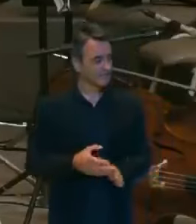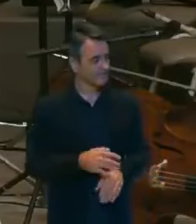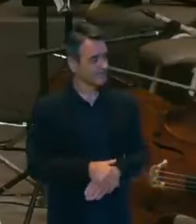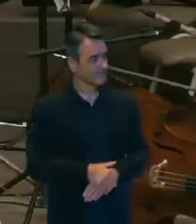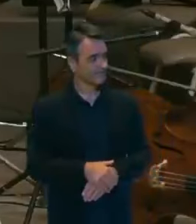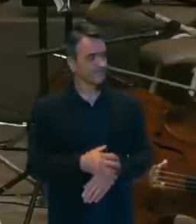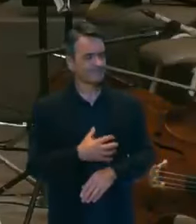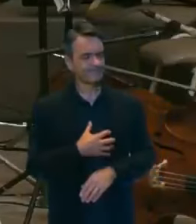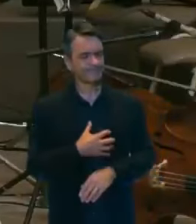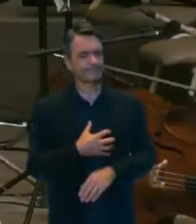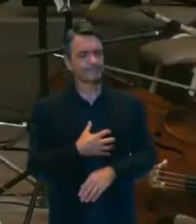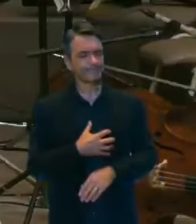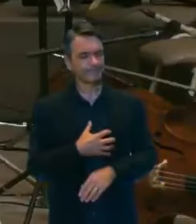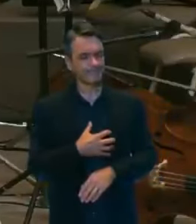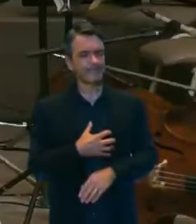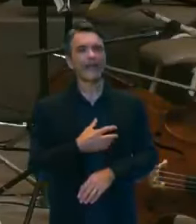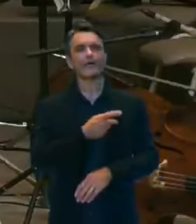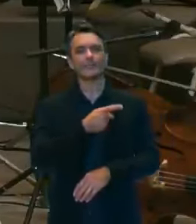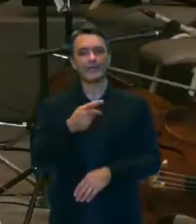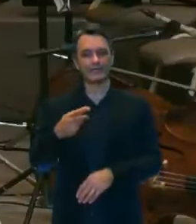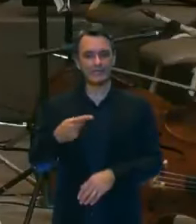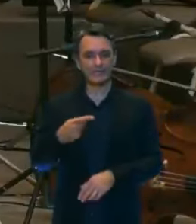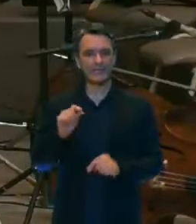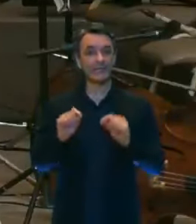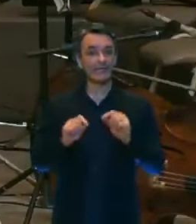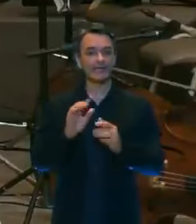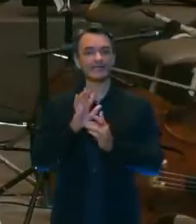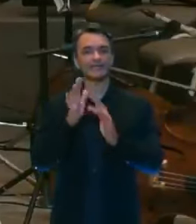Eu tenho um pastor que é Jesus.